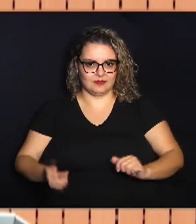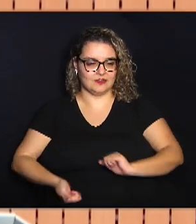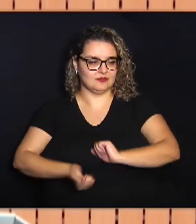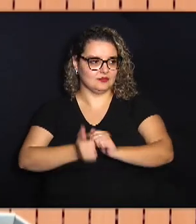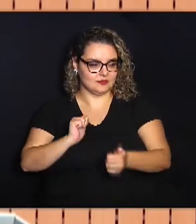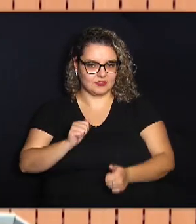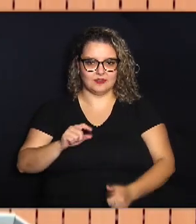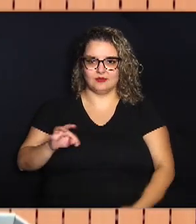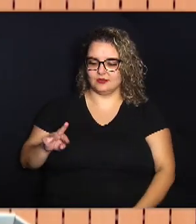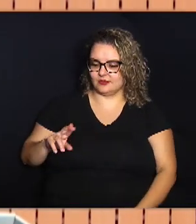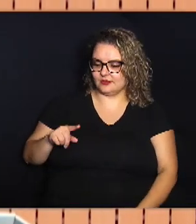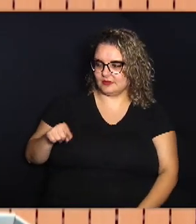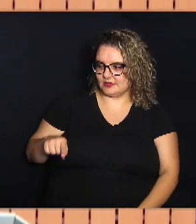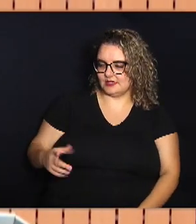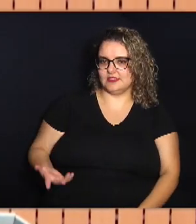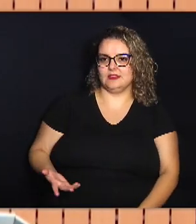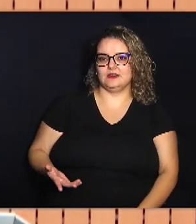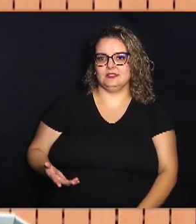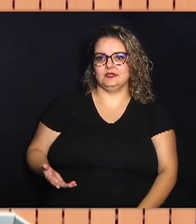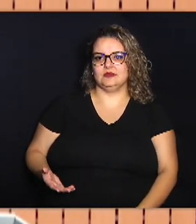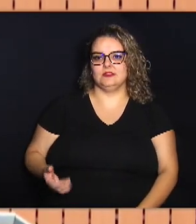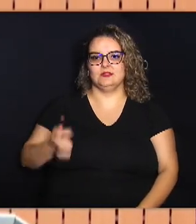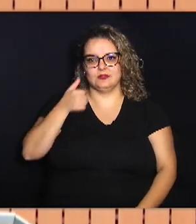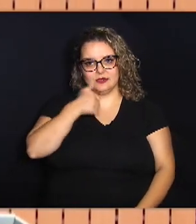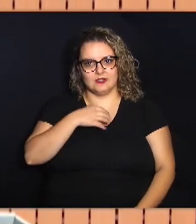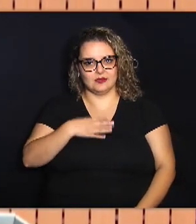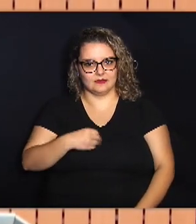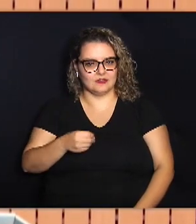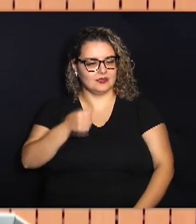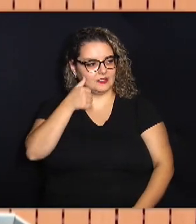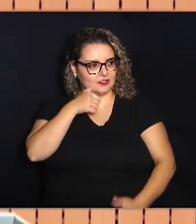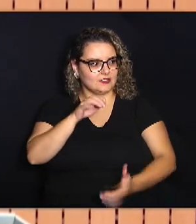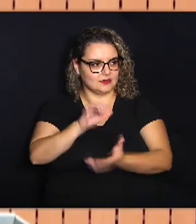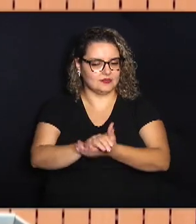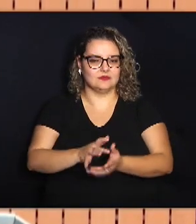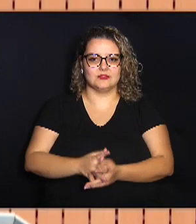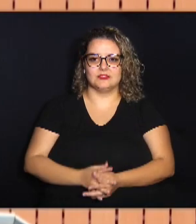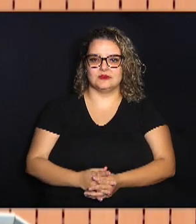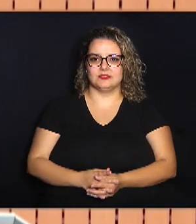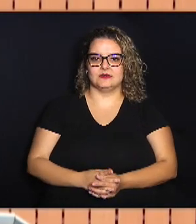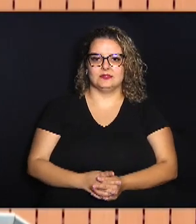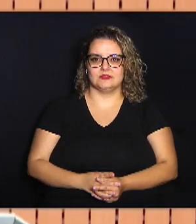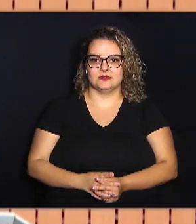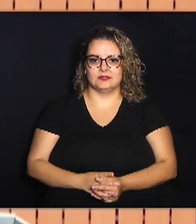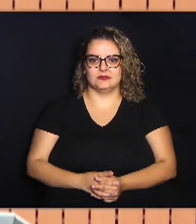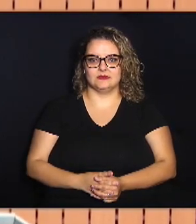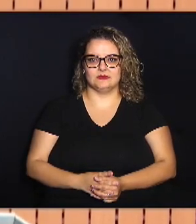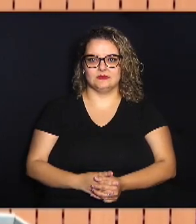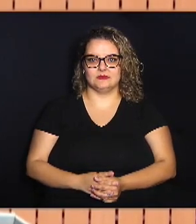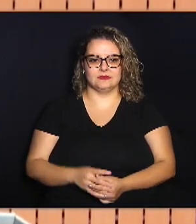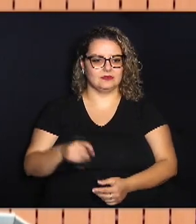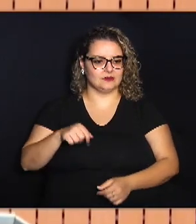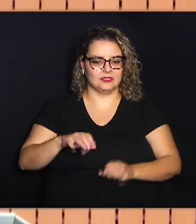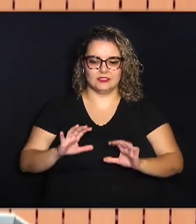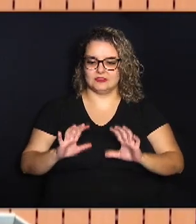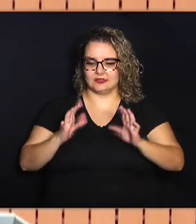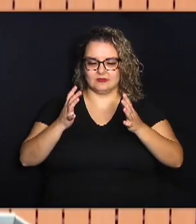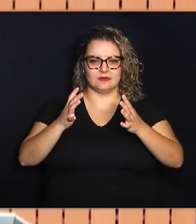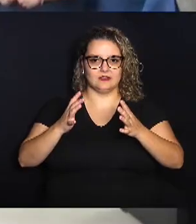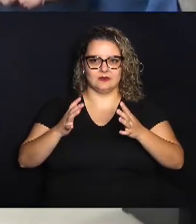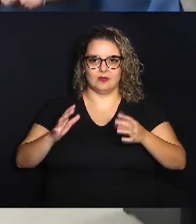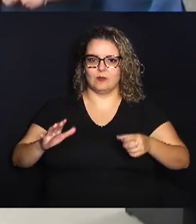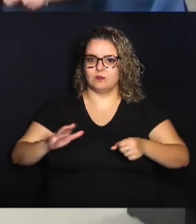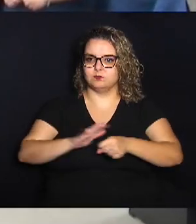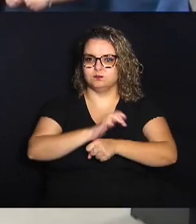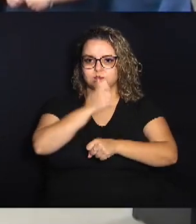estava juntamente com a sua filha e a esposa, né? E esse evento encheu esse